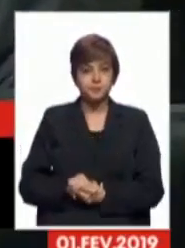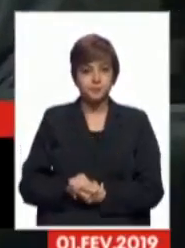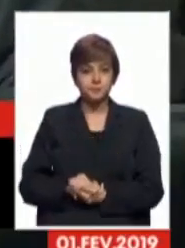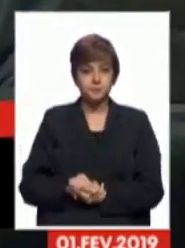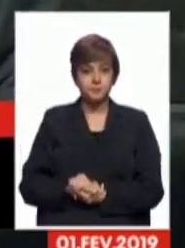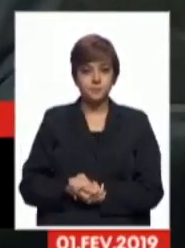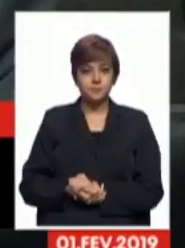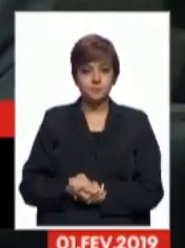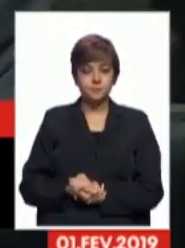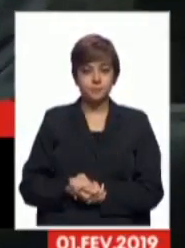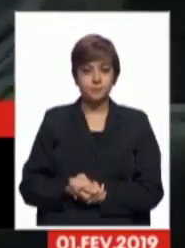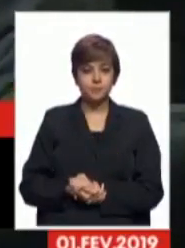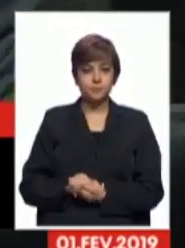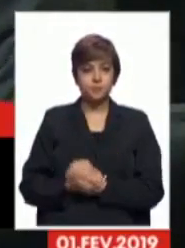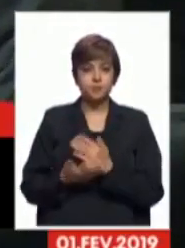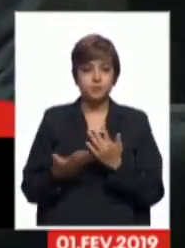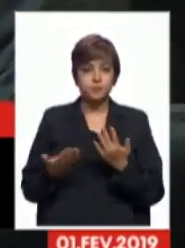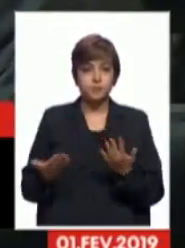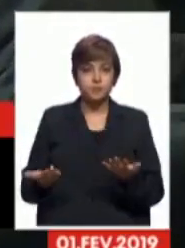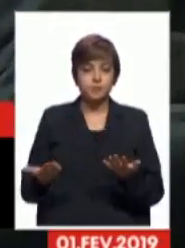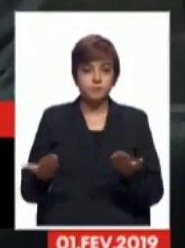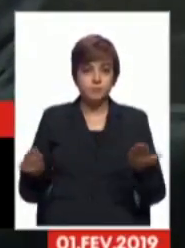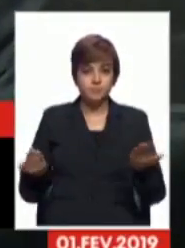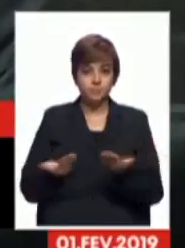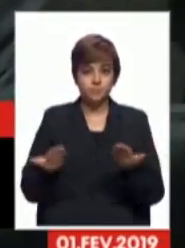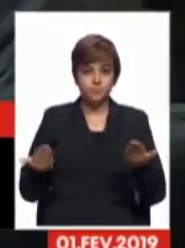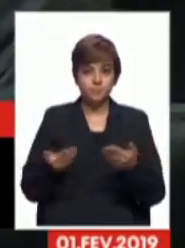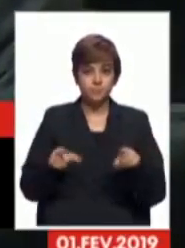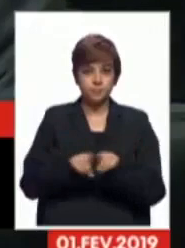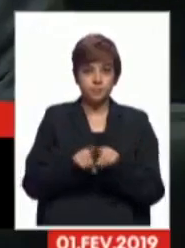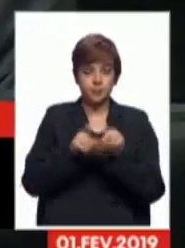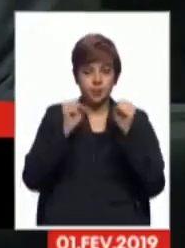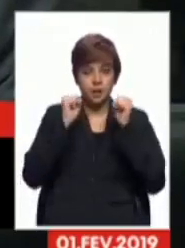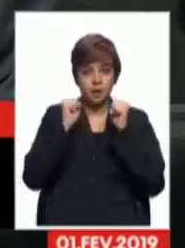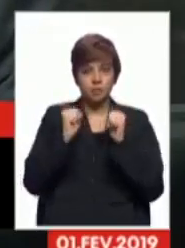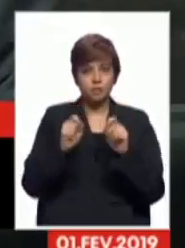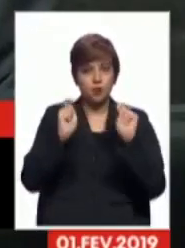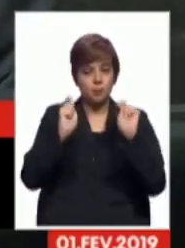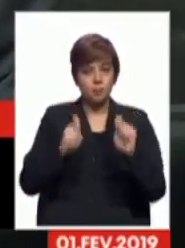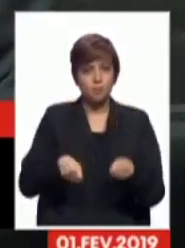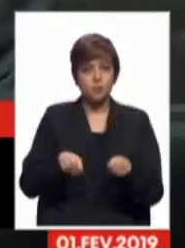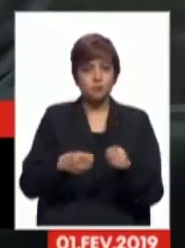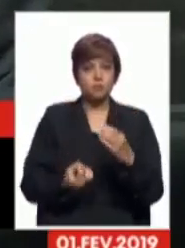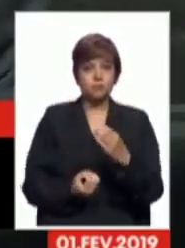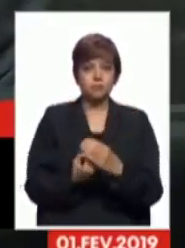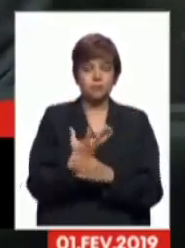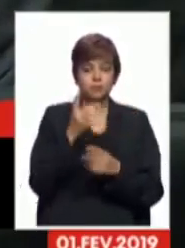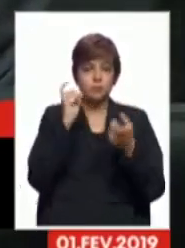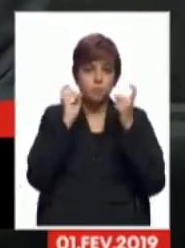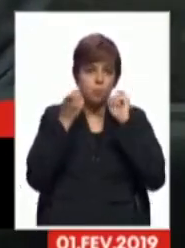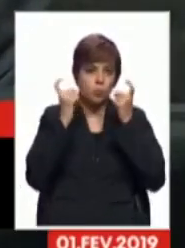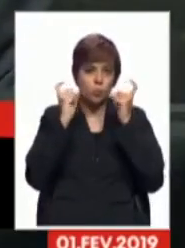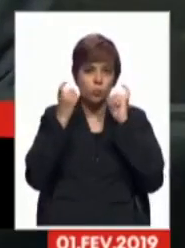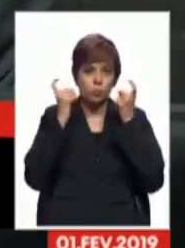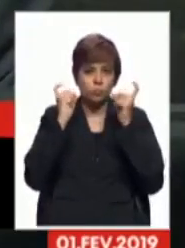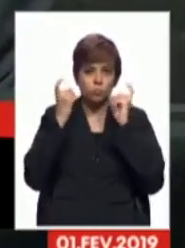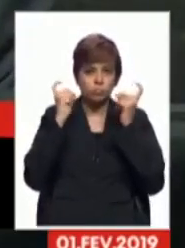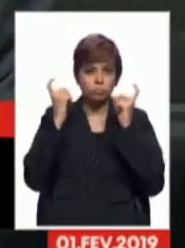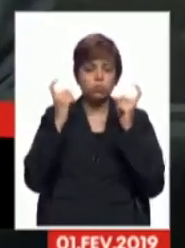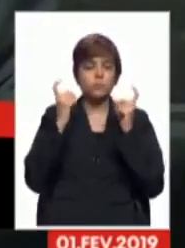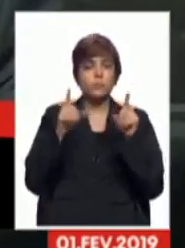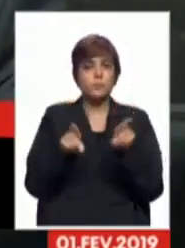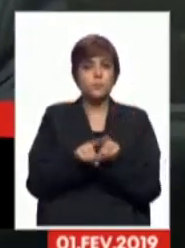ordem, competência para tomar as providências necessárias ao funcionamento normal das reuniões, a